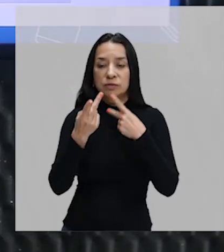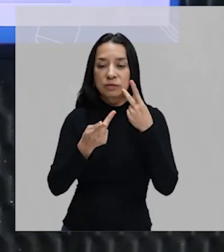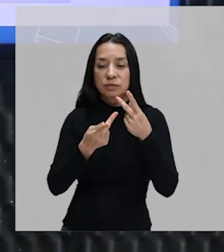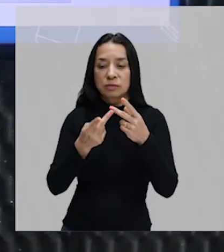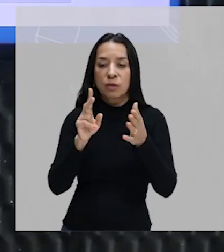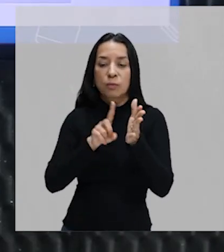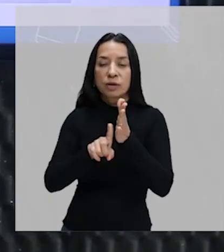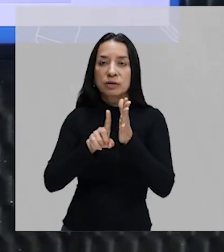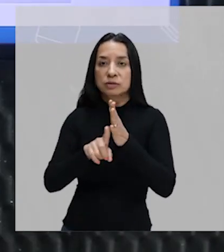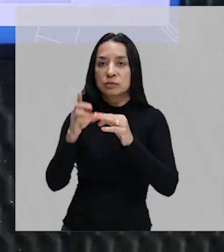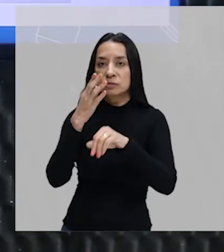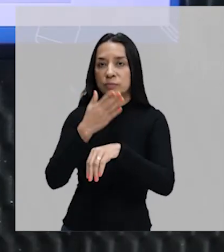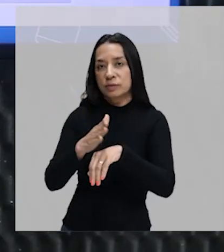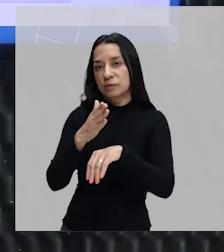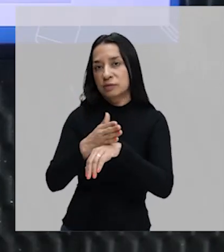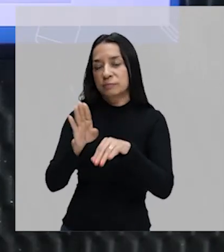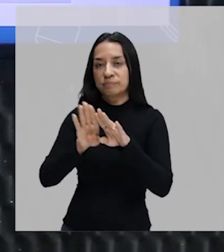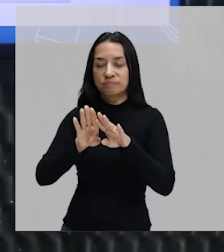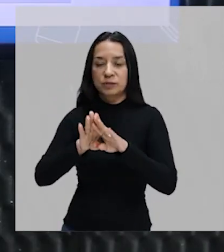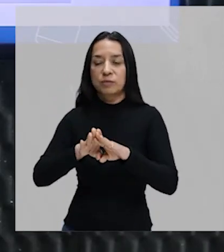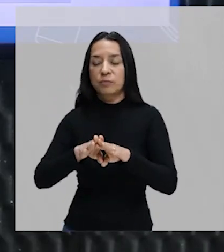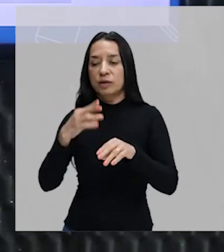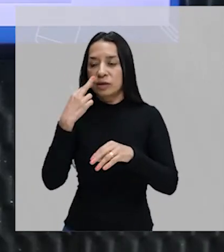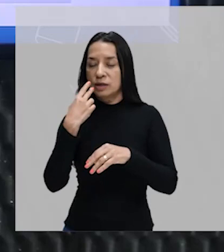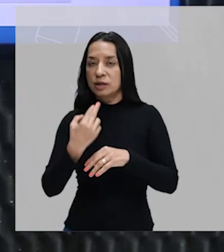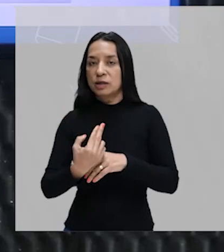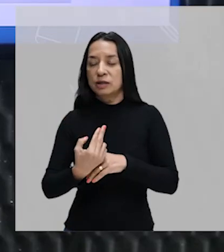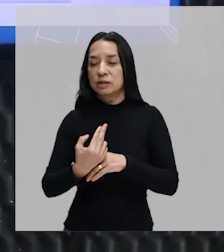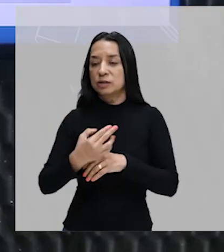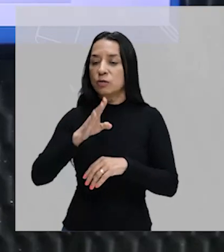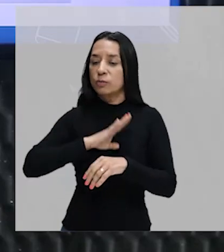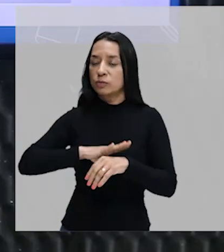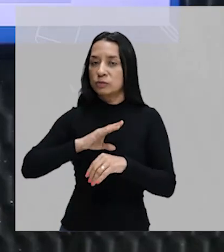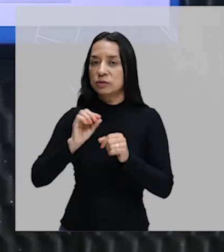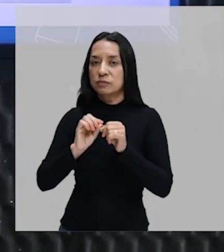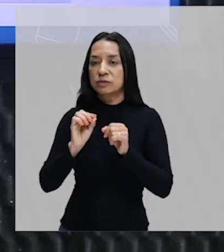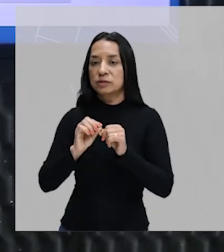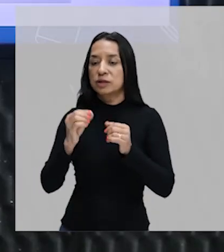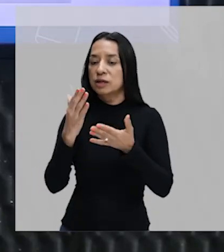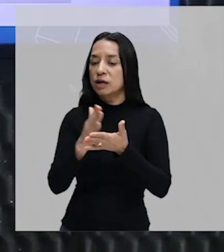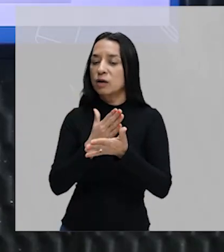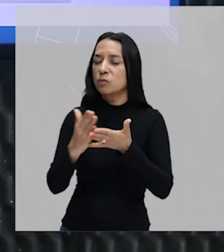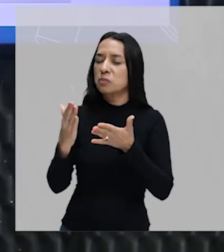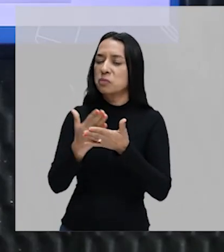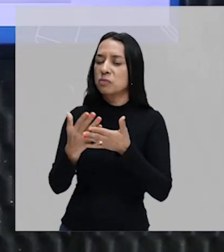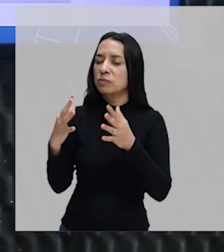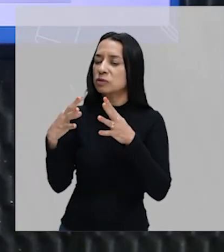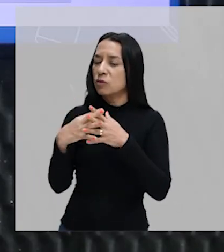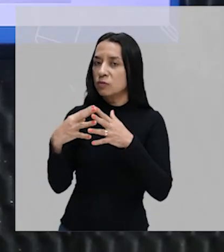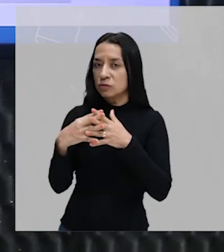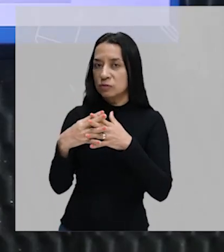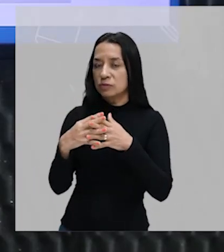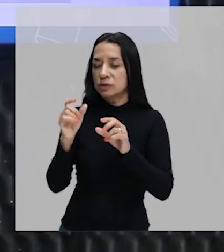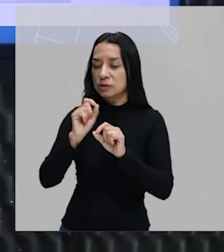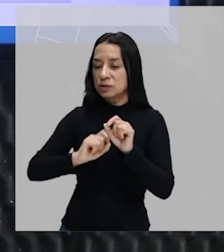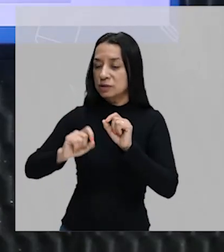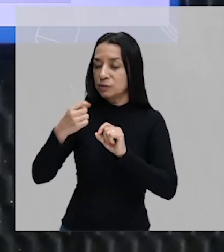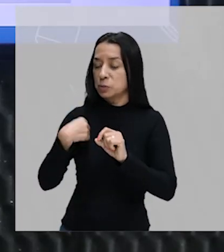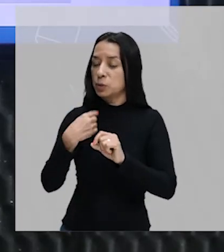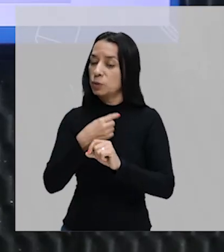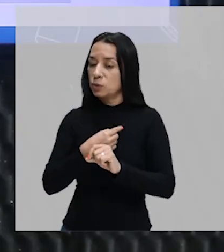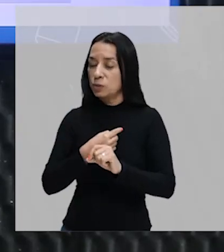prática. Inclusive, na língua portuguesa, muitas das vezes, nós fazemos alguns deslizes e que é nossa língua mãe,